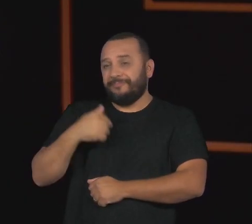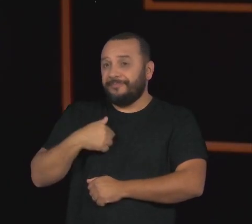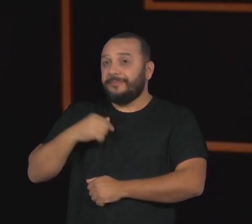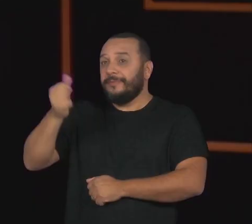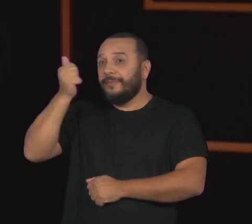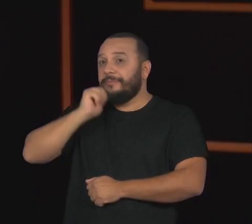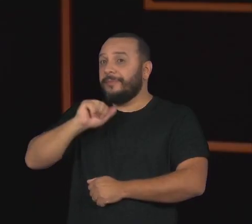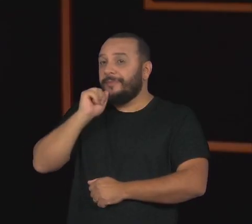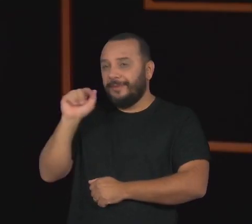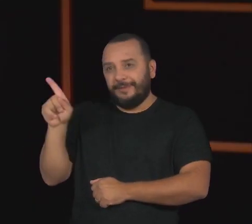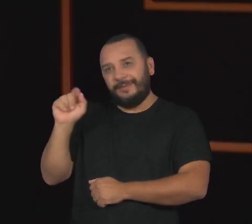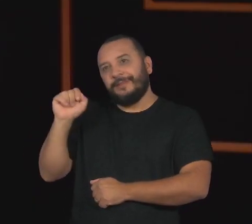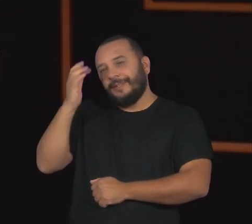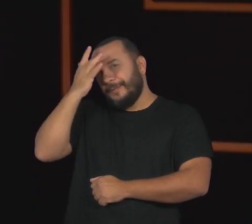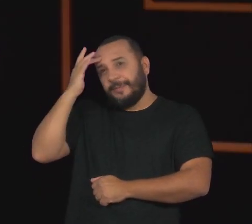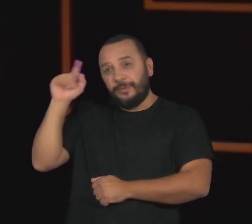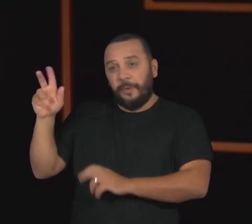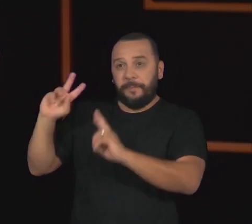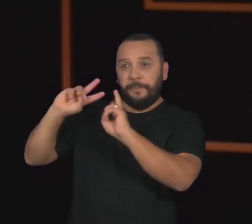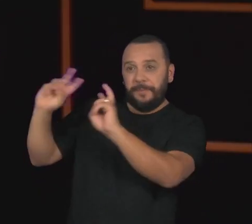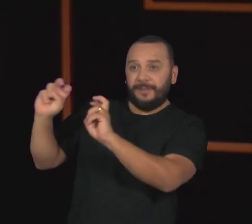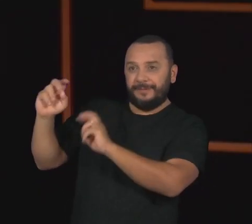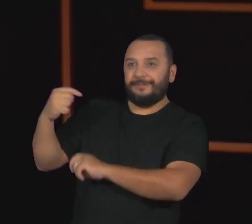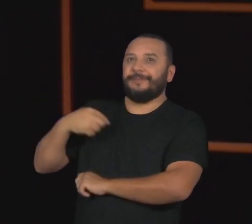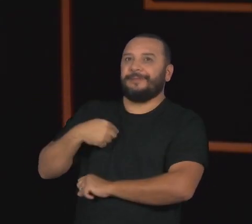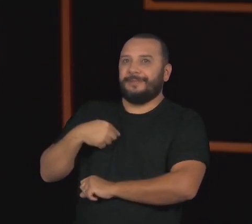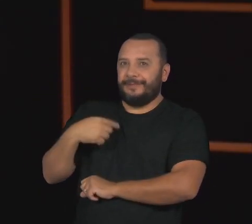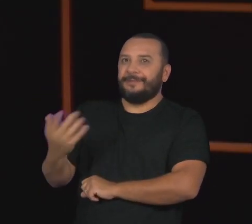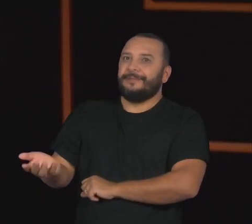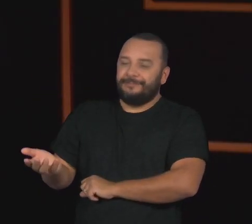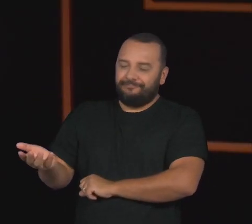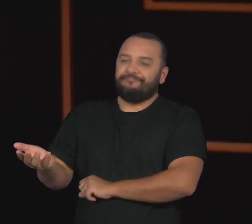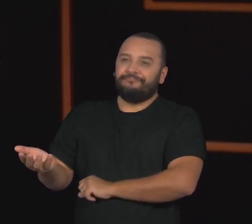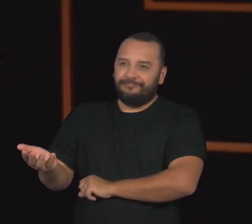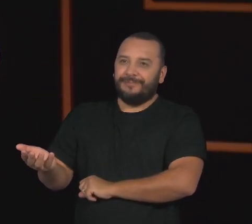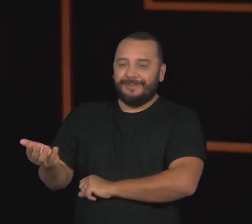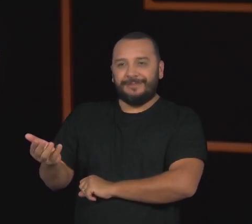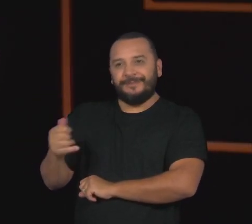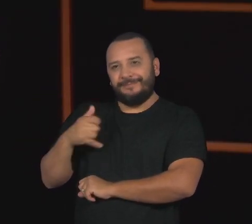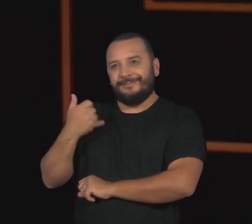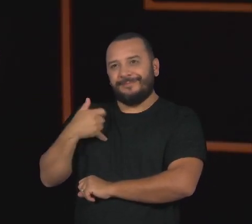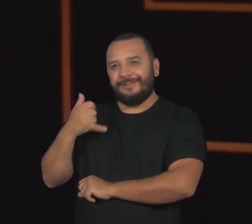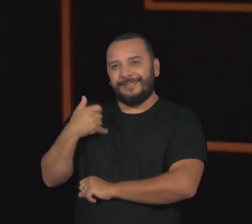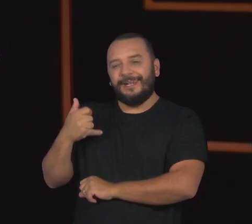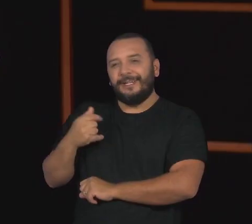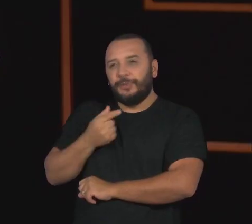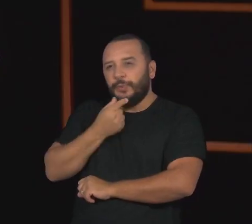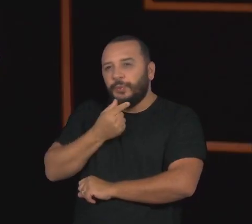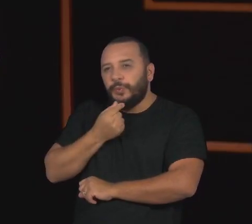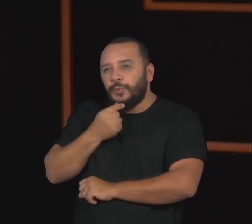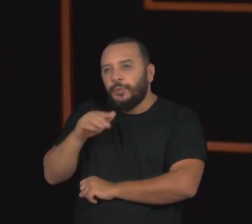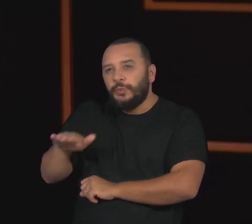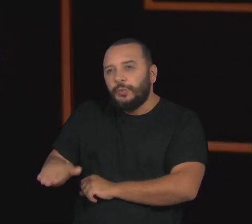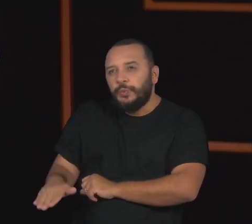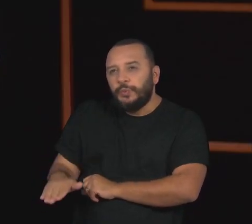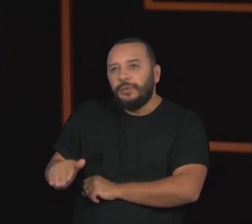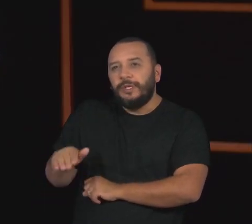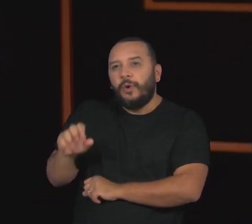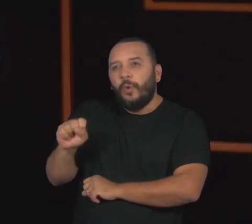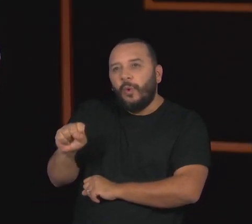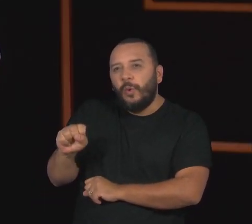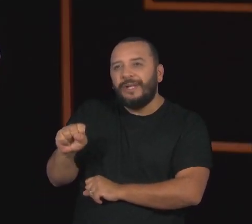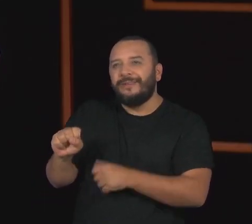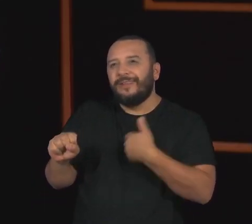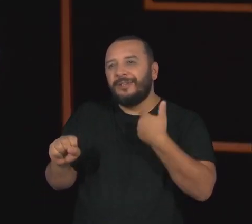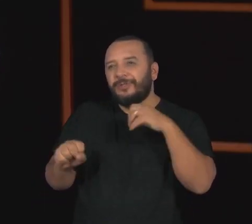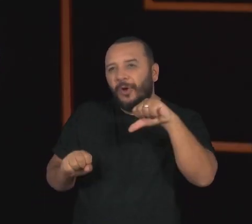mãe foi a pessoa que percebeu isso e quando eu era ainda bem criança, 8, 9 anos de idade,